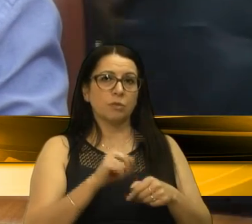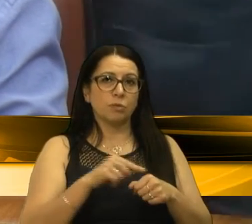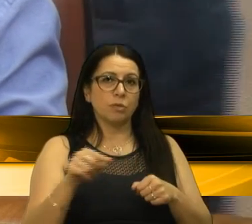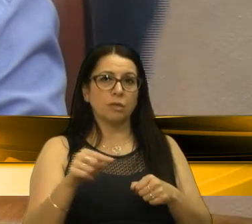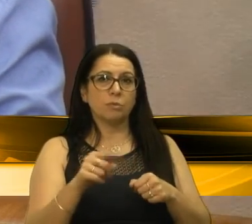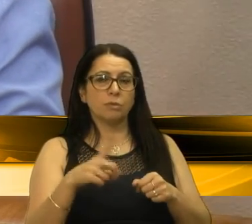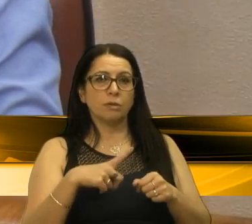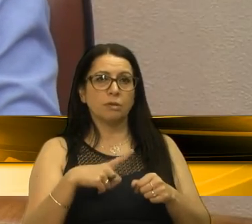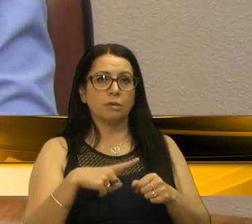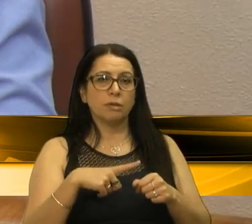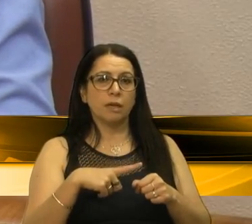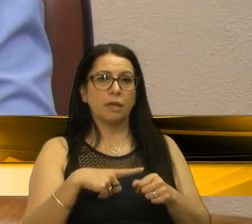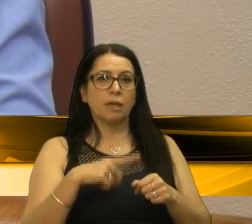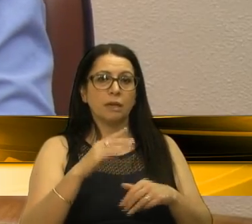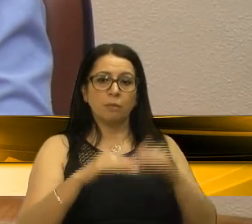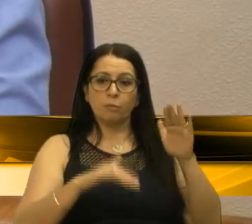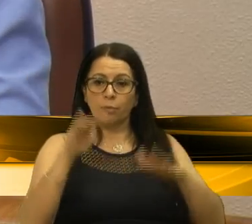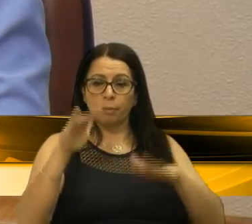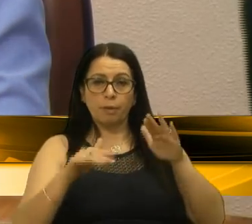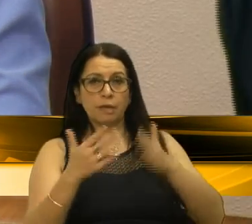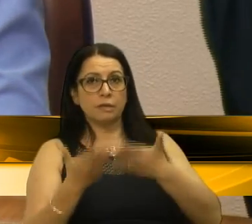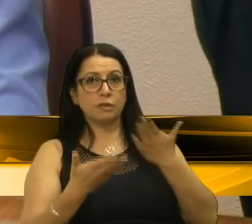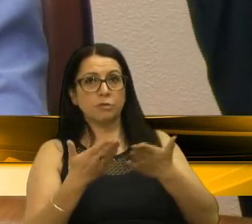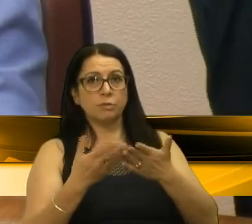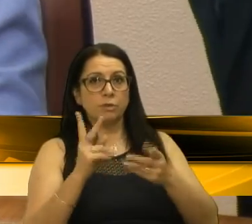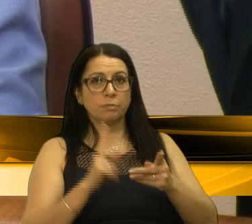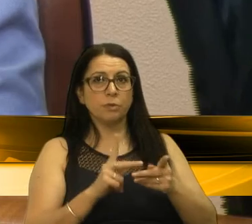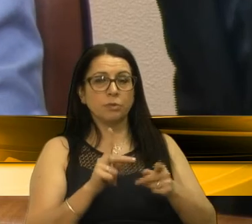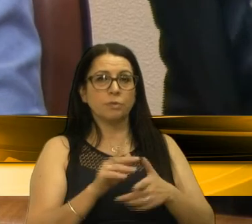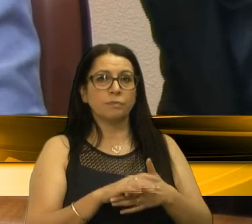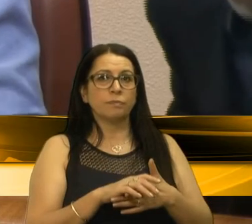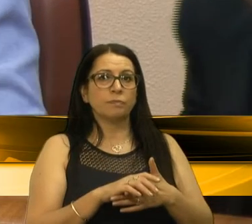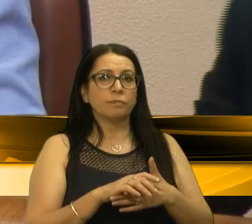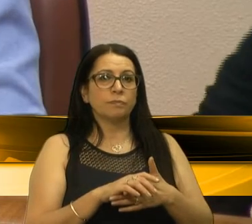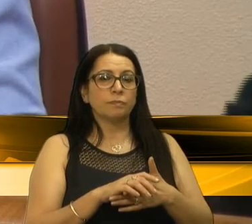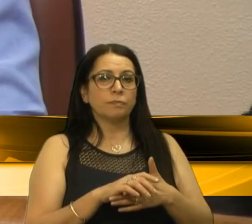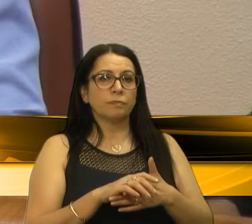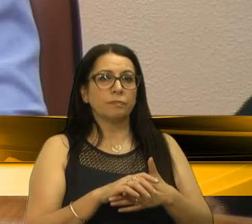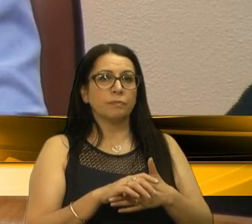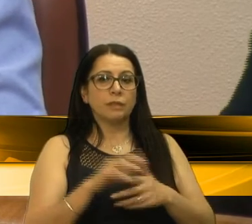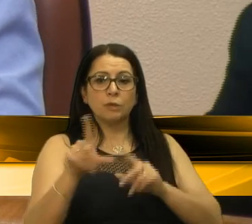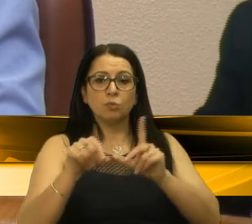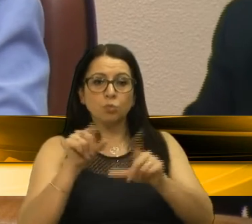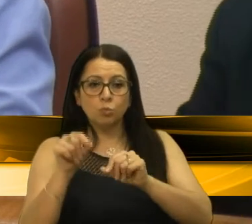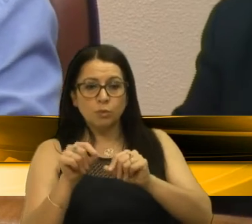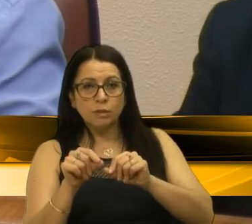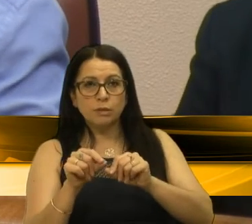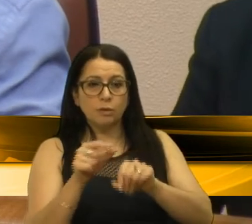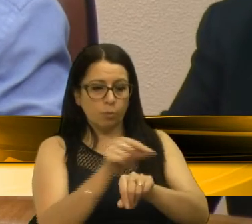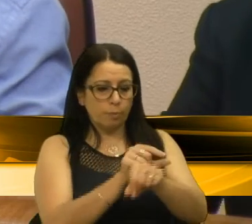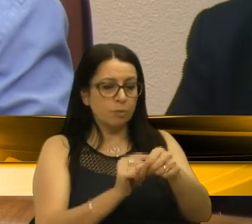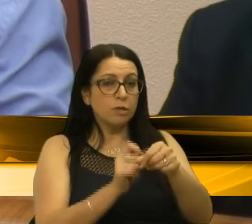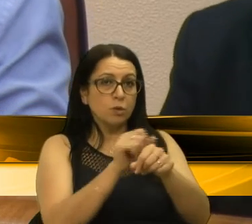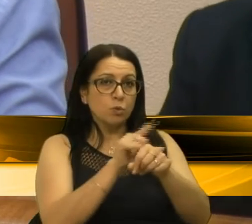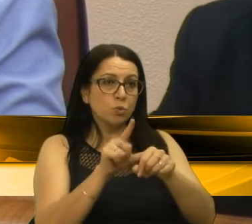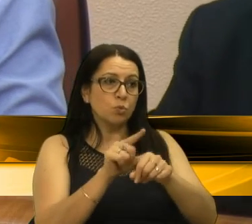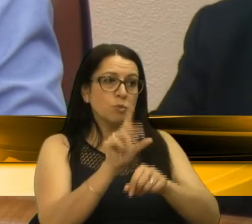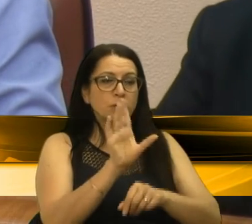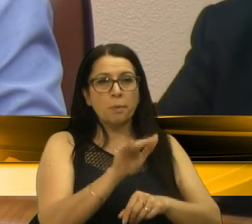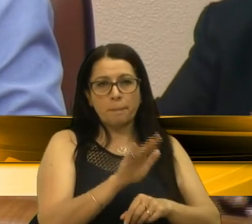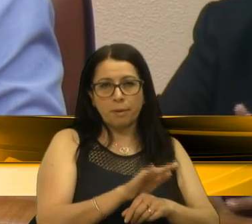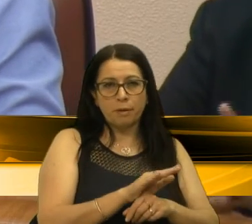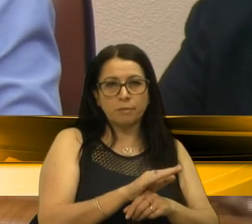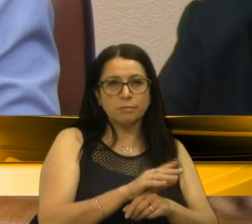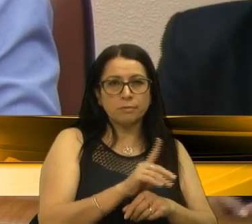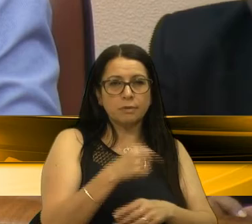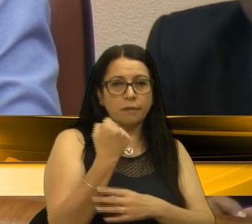nós temos picos de atendimento, que aquelas pessoas que são triadas com pulseira azul de menos complexidade. Ela